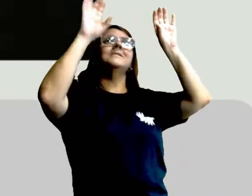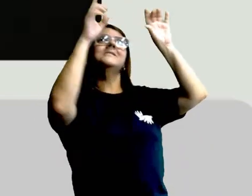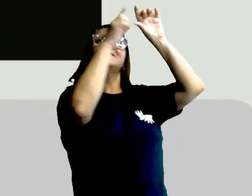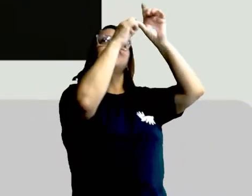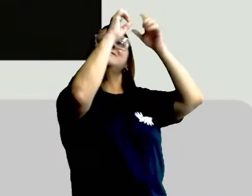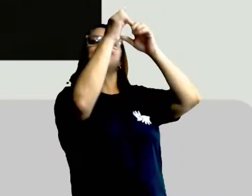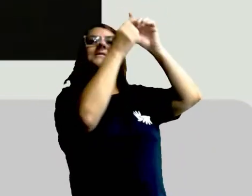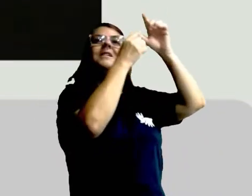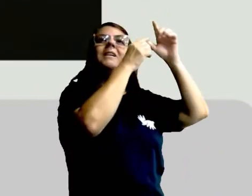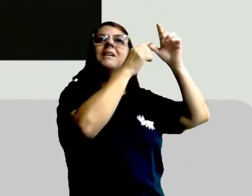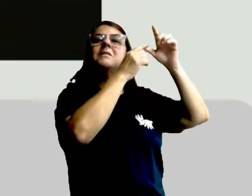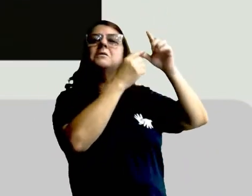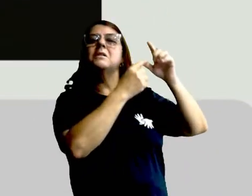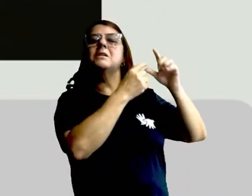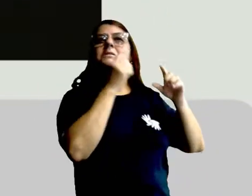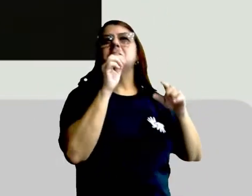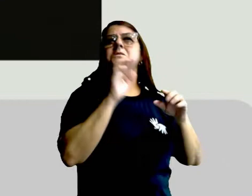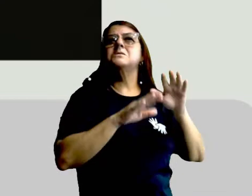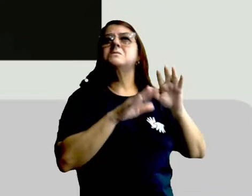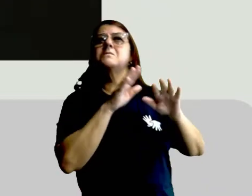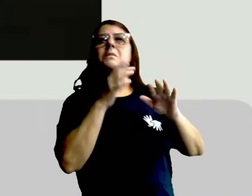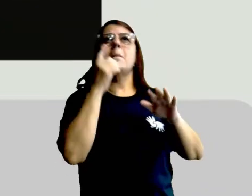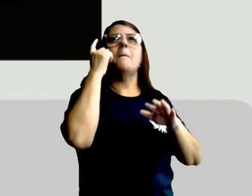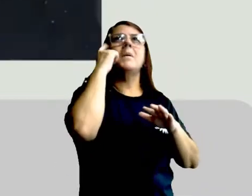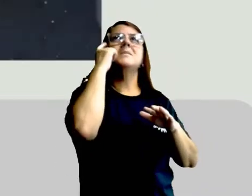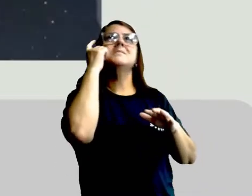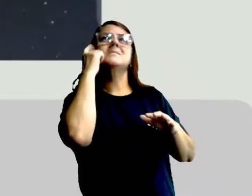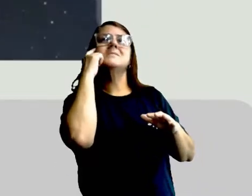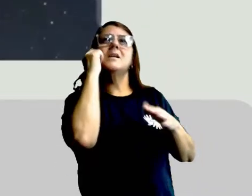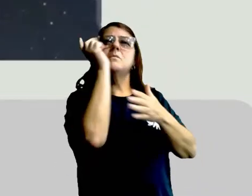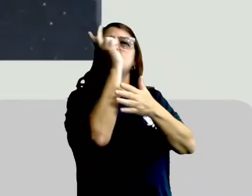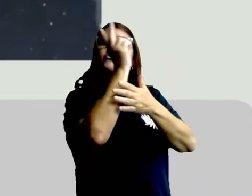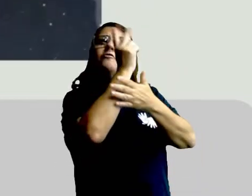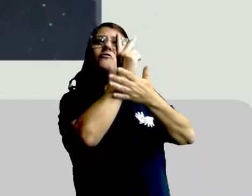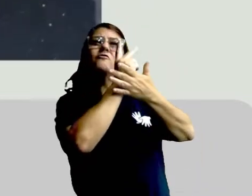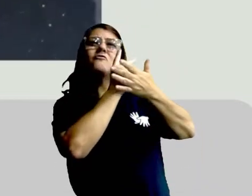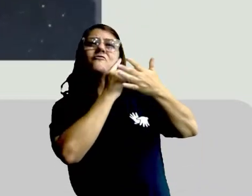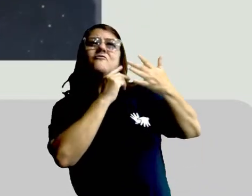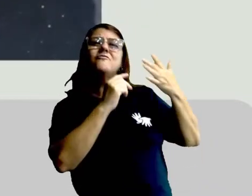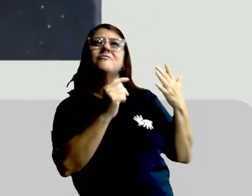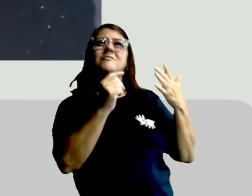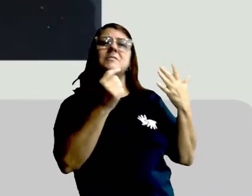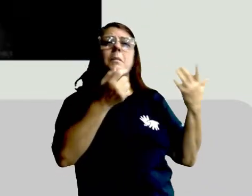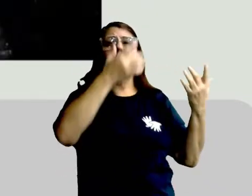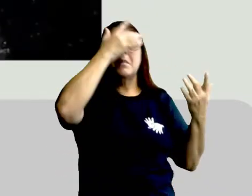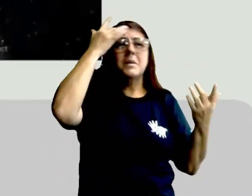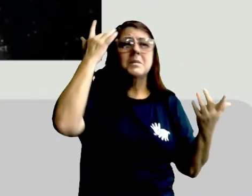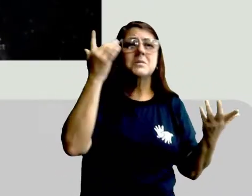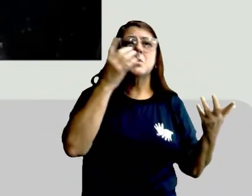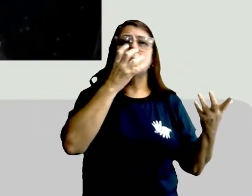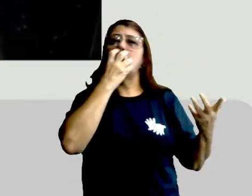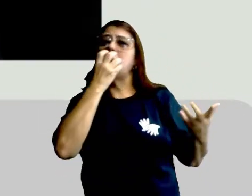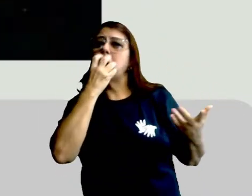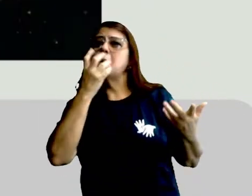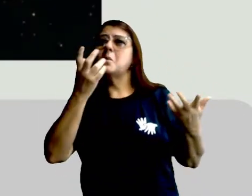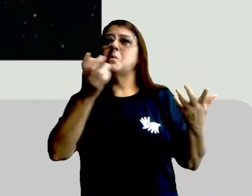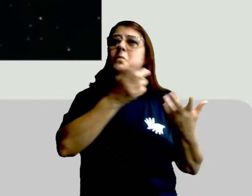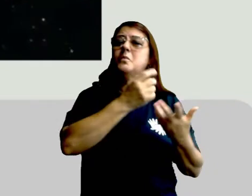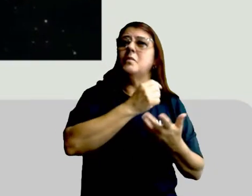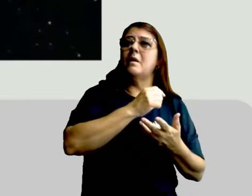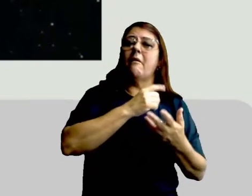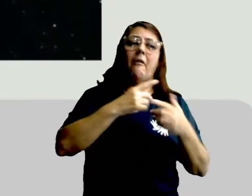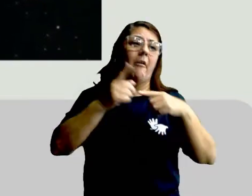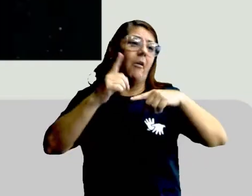estrelado, muitas vezes nos lembramos de figuras formadas pelas estrelas, caçadores, cães,